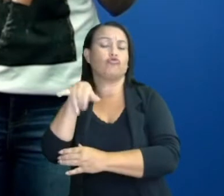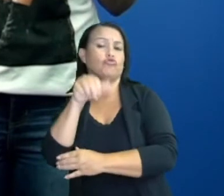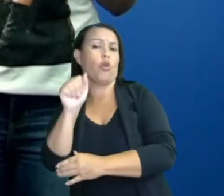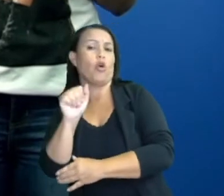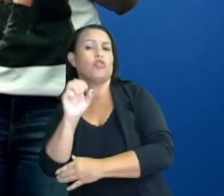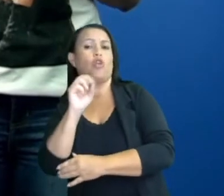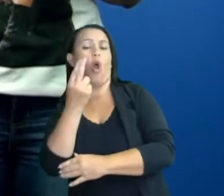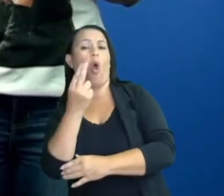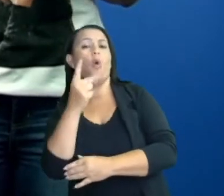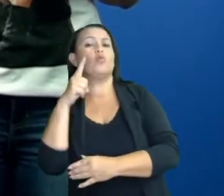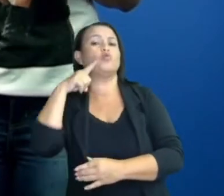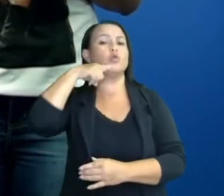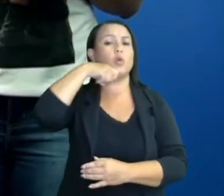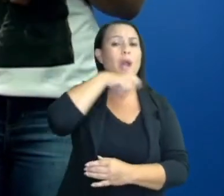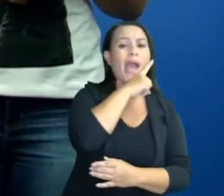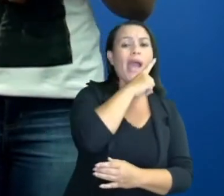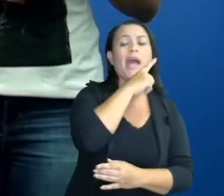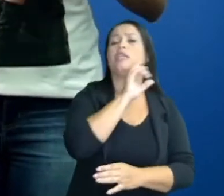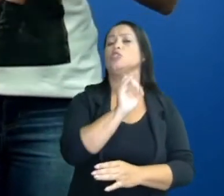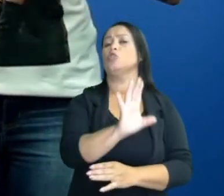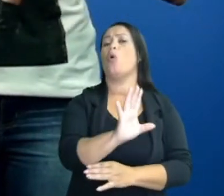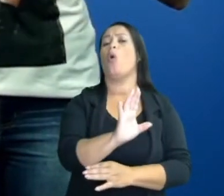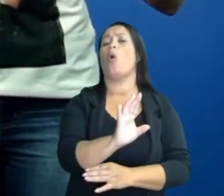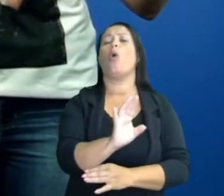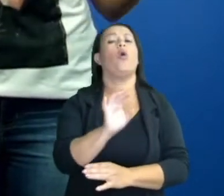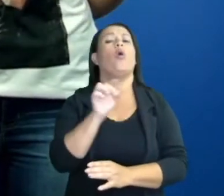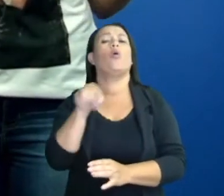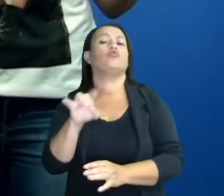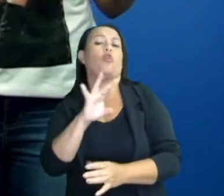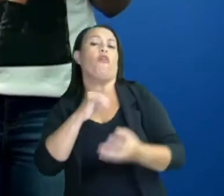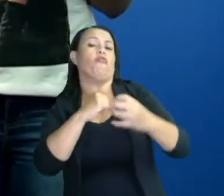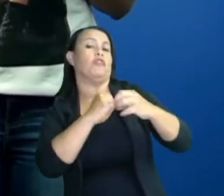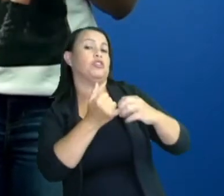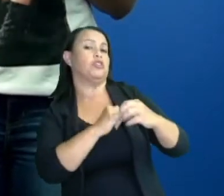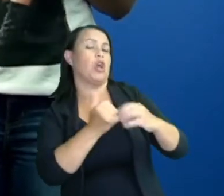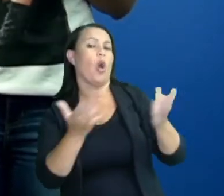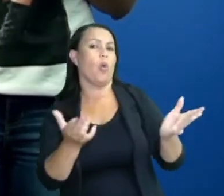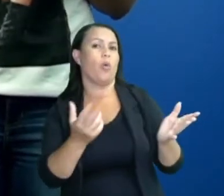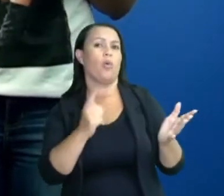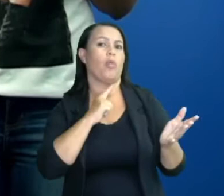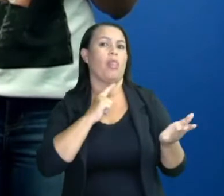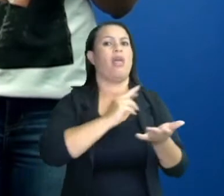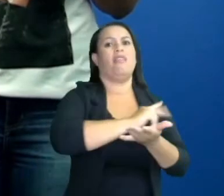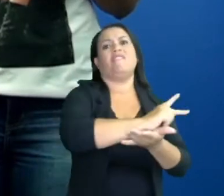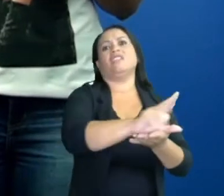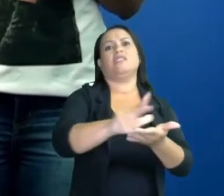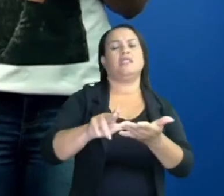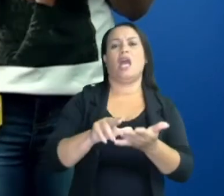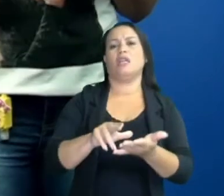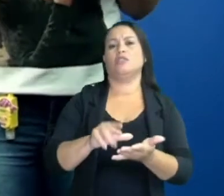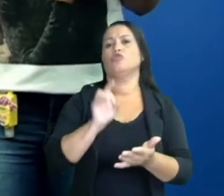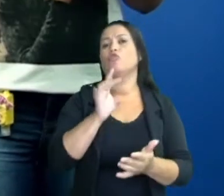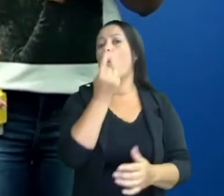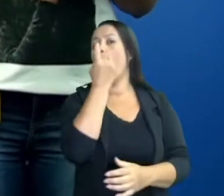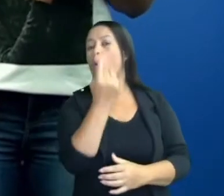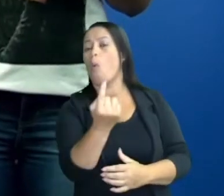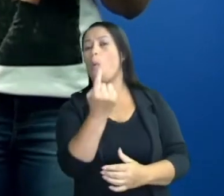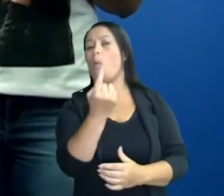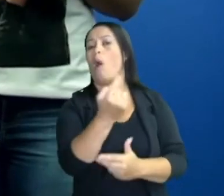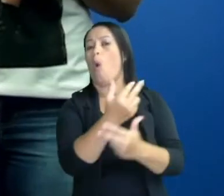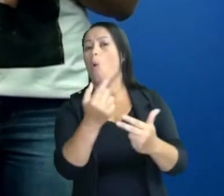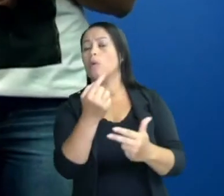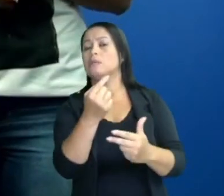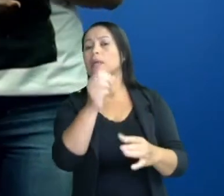ou se plantas o cana de açúcar ou se plantas o feijão não se tem aquela diversidade que tem